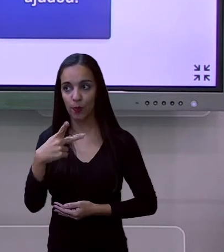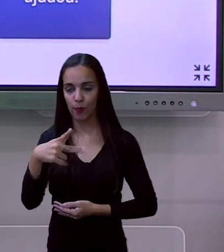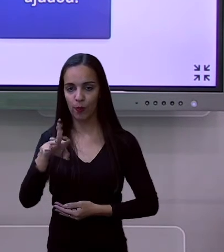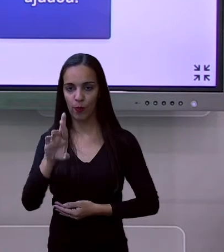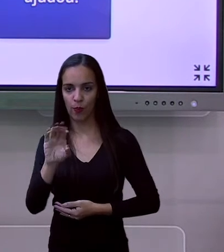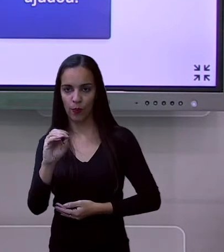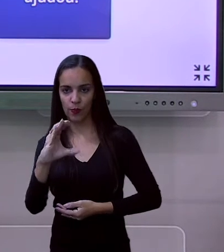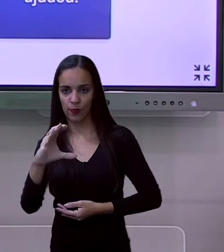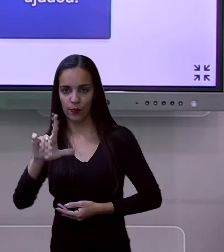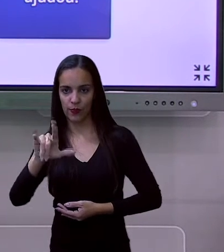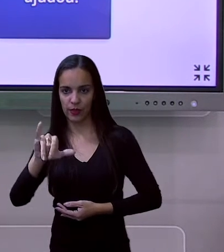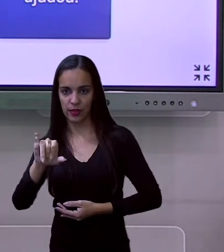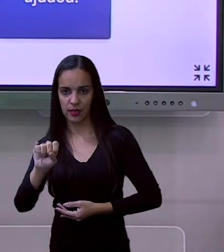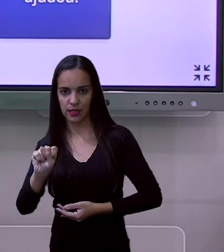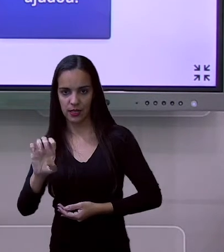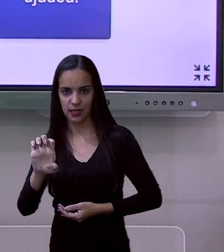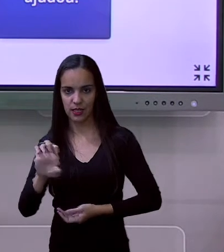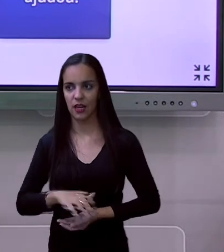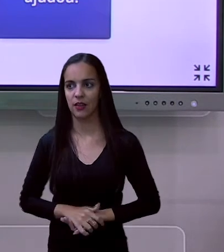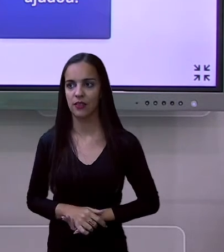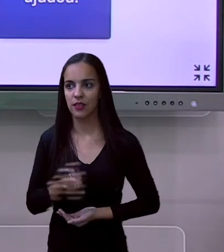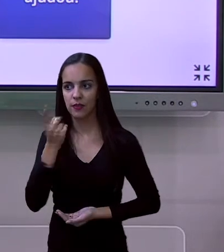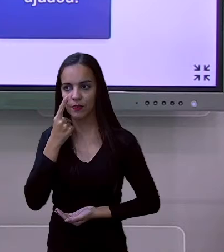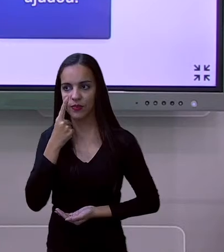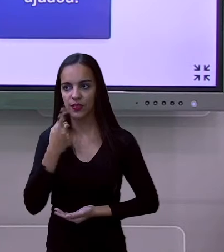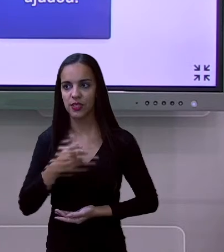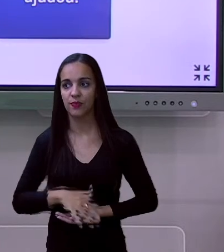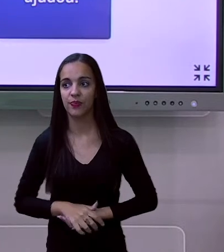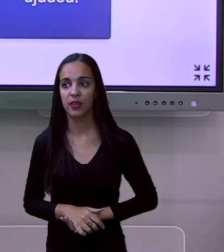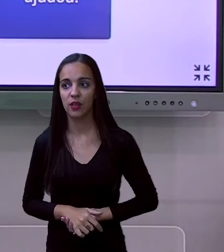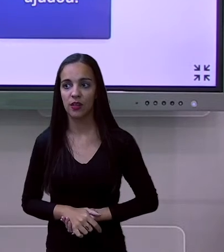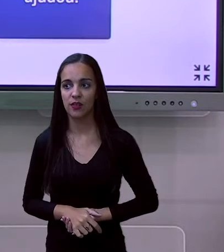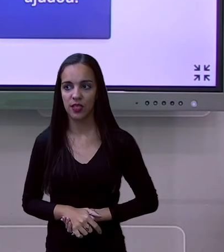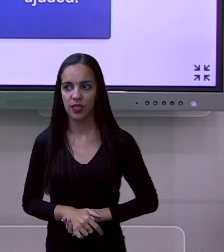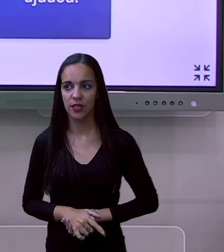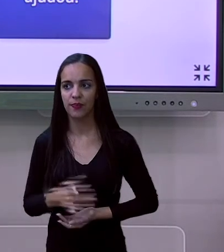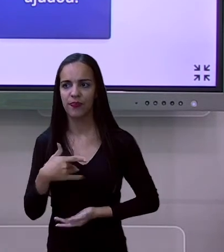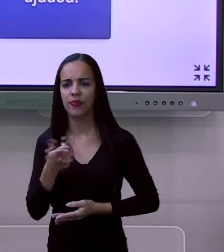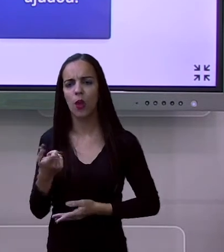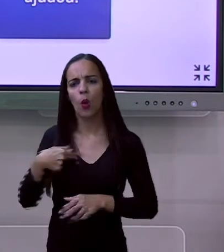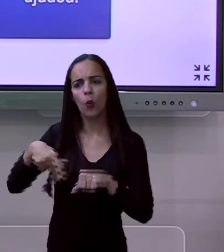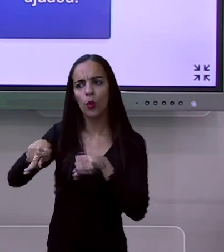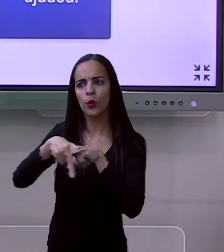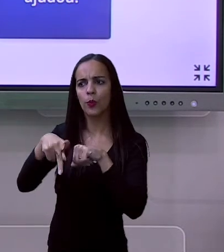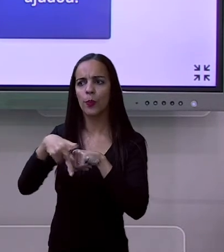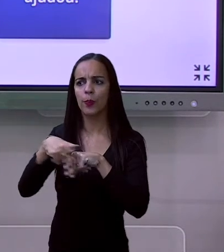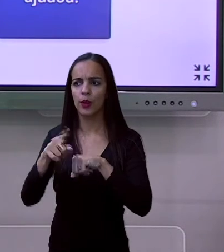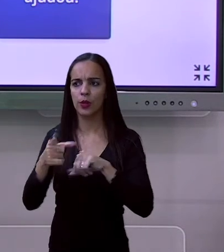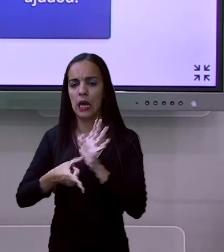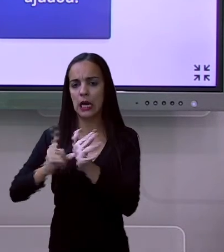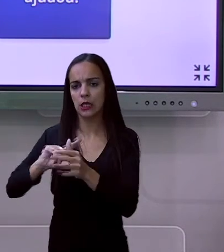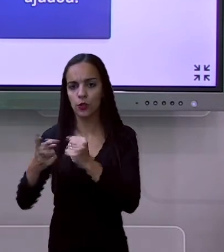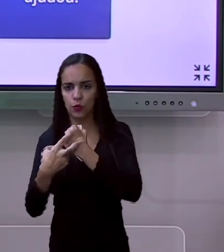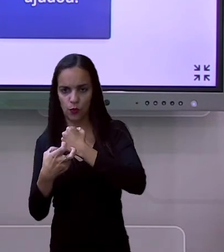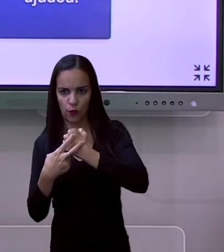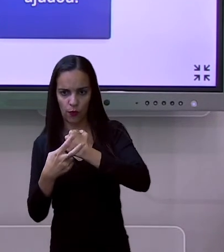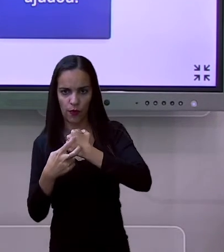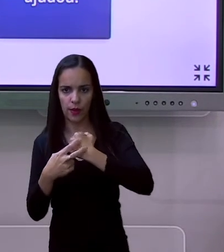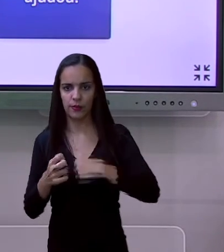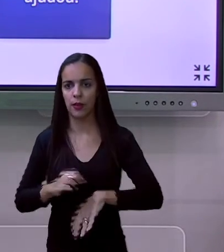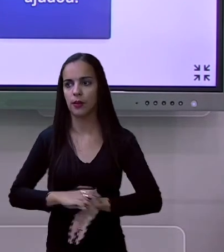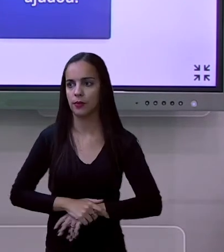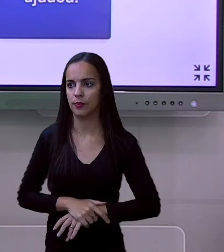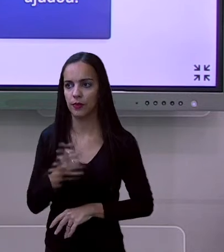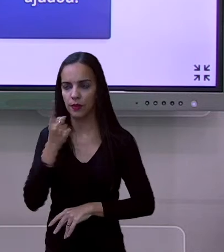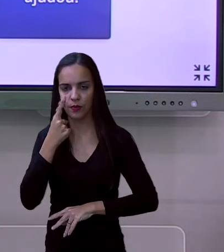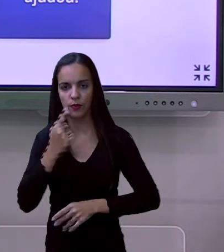de próclise. Vamos relembrar aqui o que é próclise. Quando o pronome vem antes do verbo. Então, vamos ver